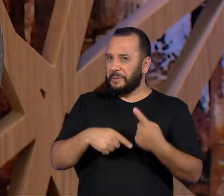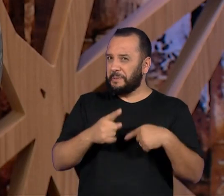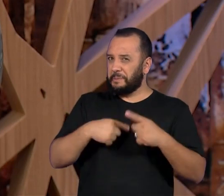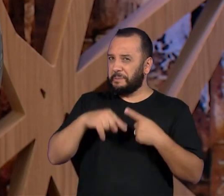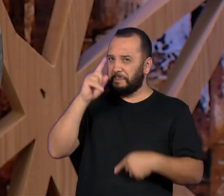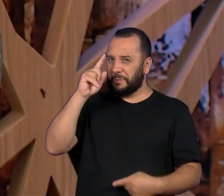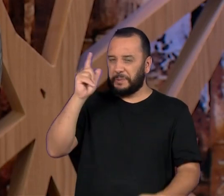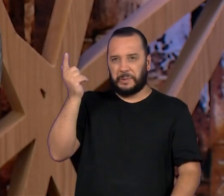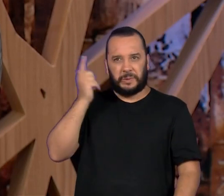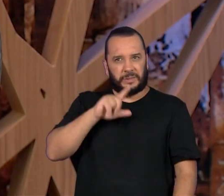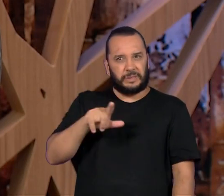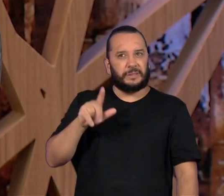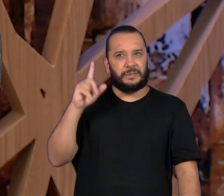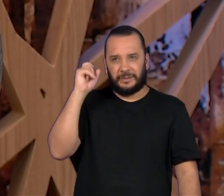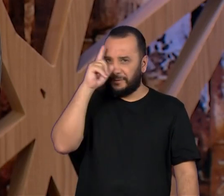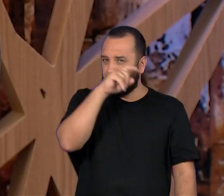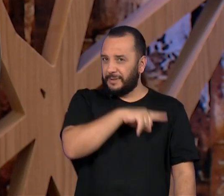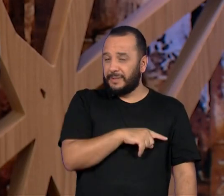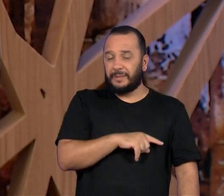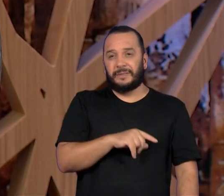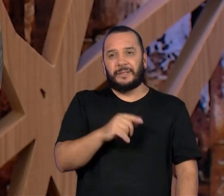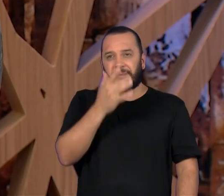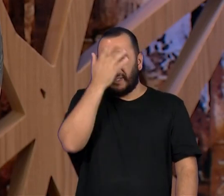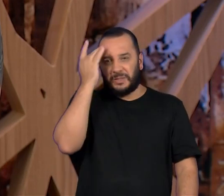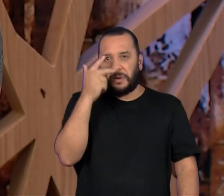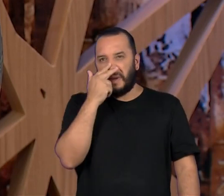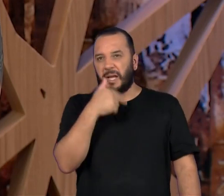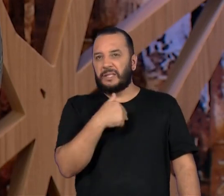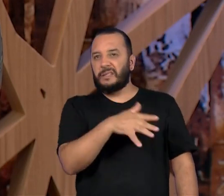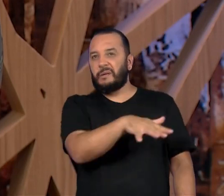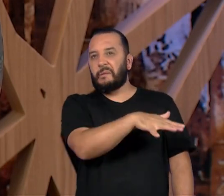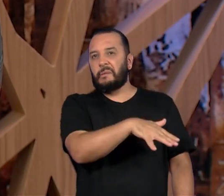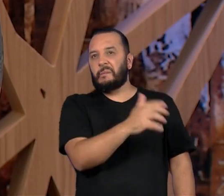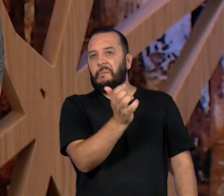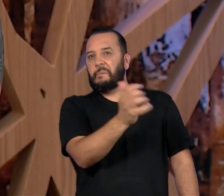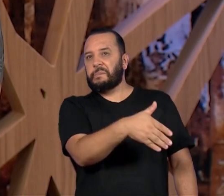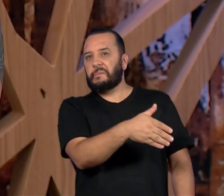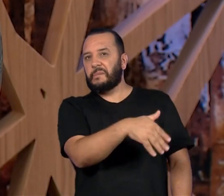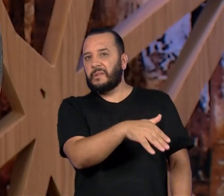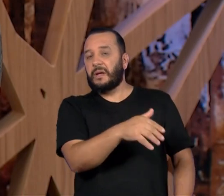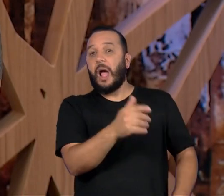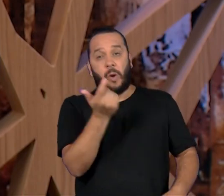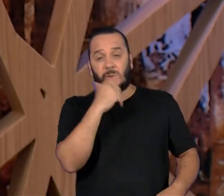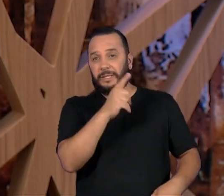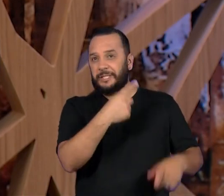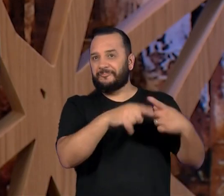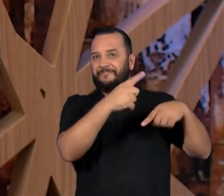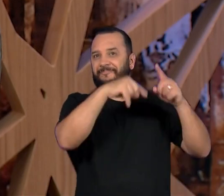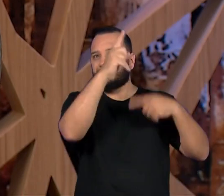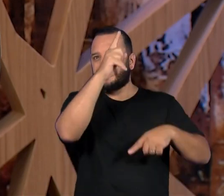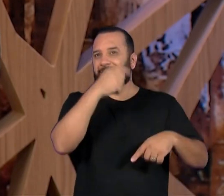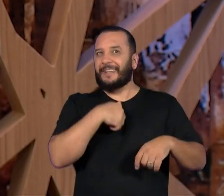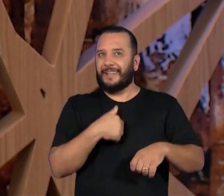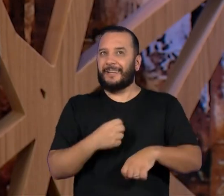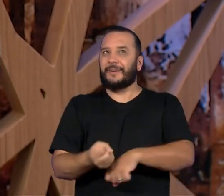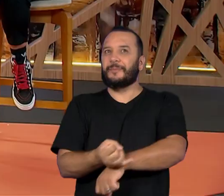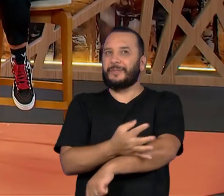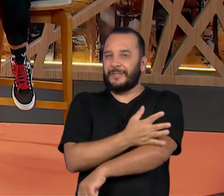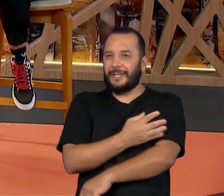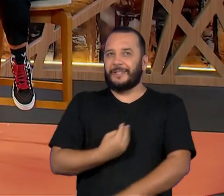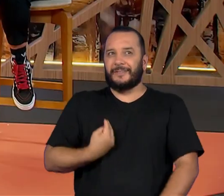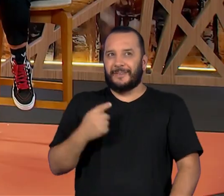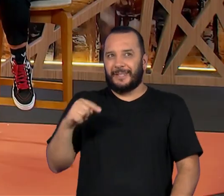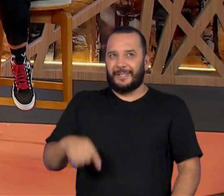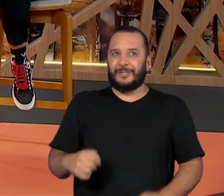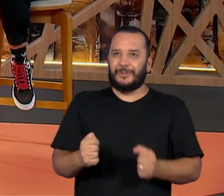está de uma posição em que ninguém te dá valor, e de repente se tornar porta-voz. Por isso que eu também fico muito emocionada de estar aqui